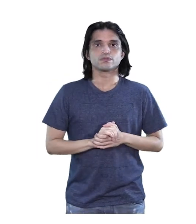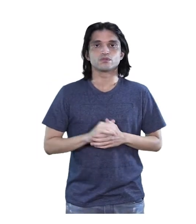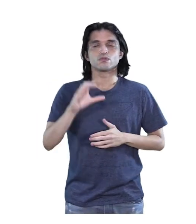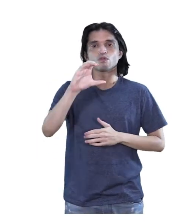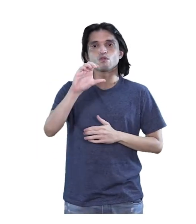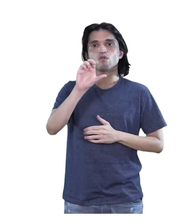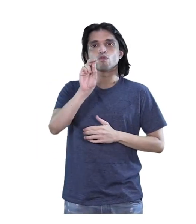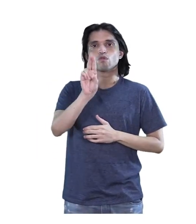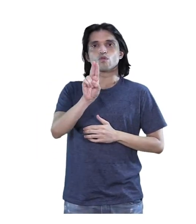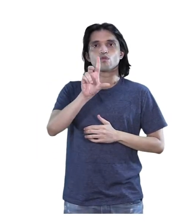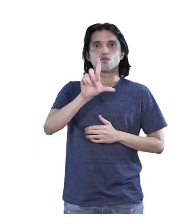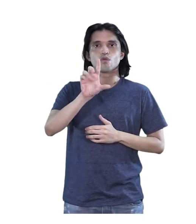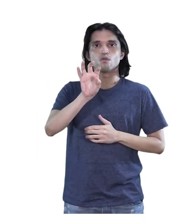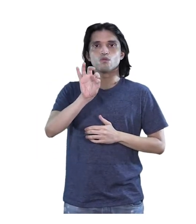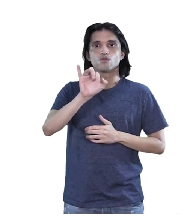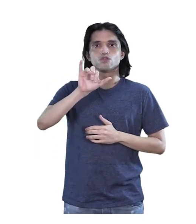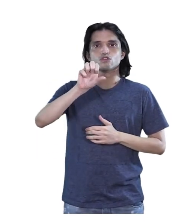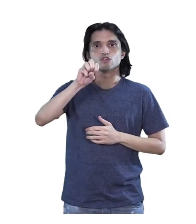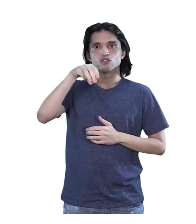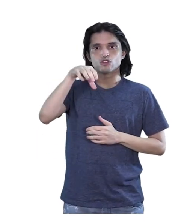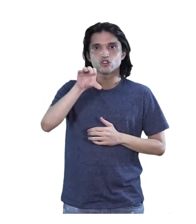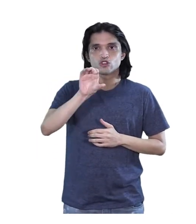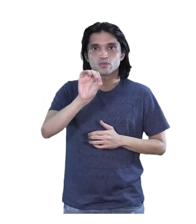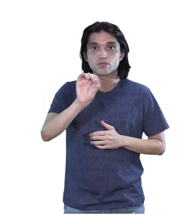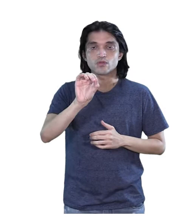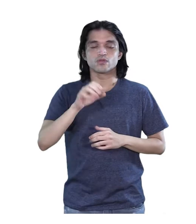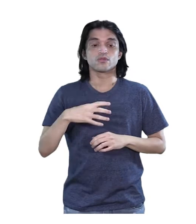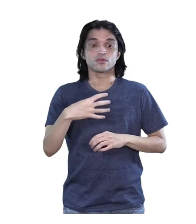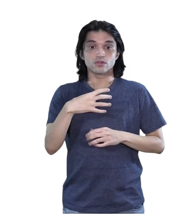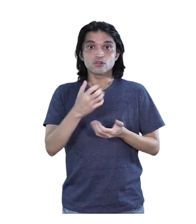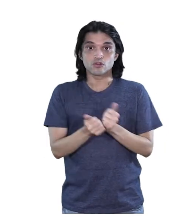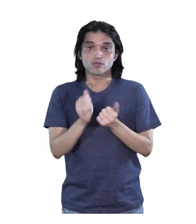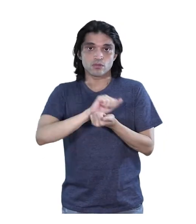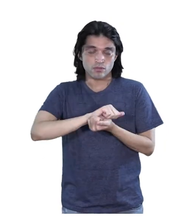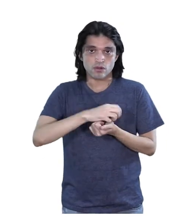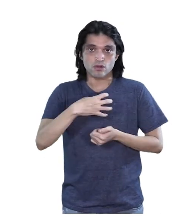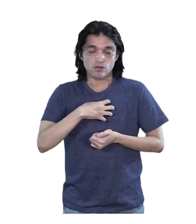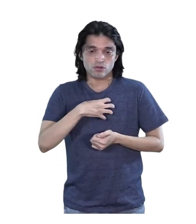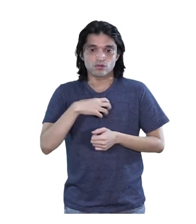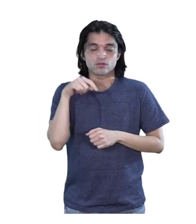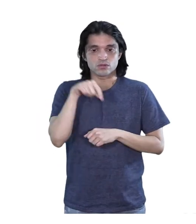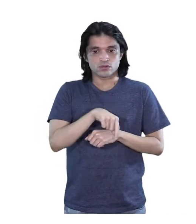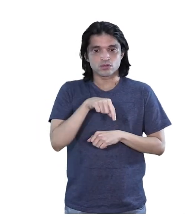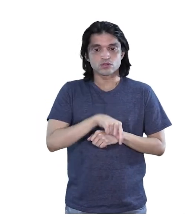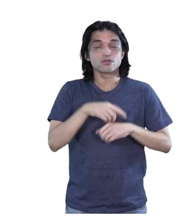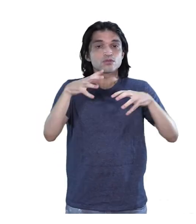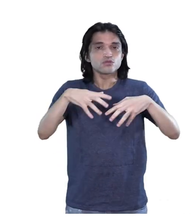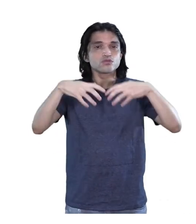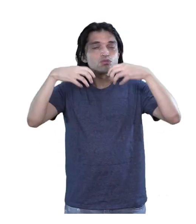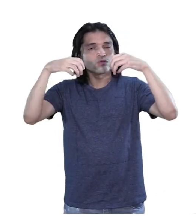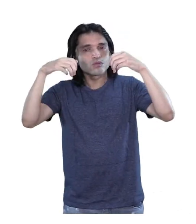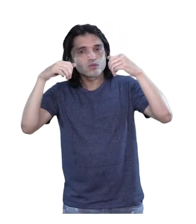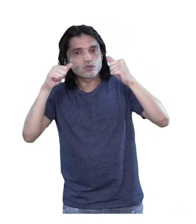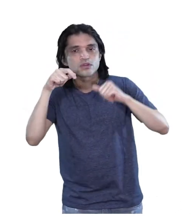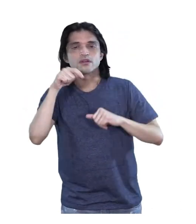estruturais da fase barroca, vai apresentar construções obscuras e preciosistas. A poesia de Gregório